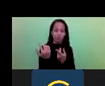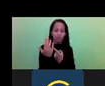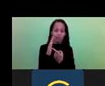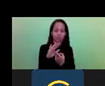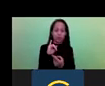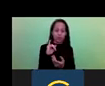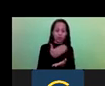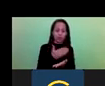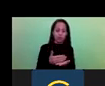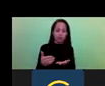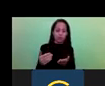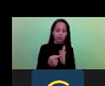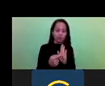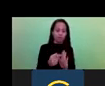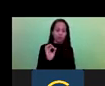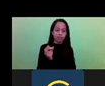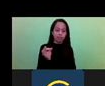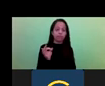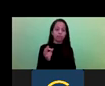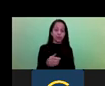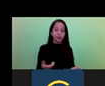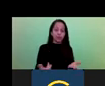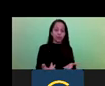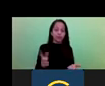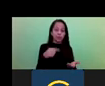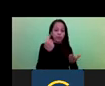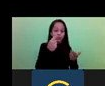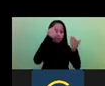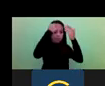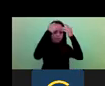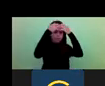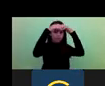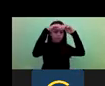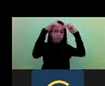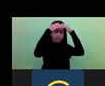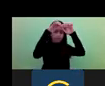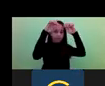introdução sobre para nossa reflexão.